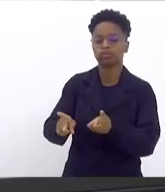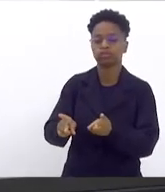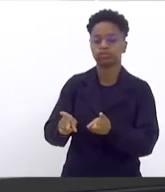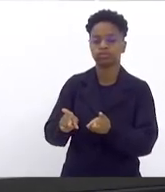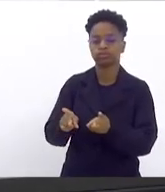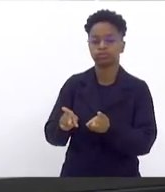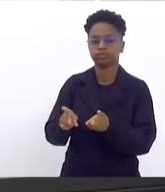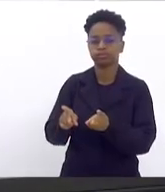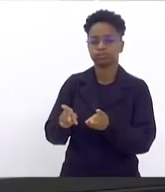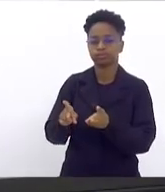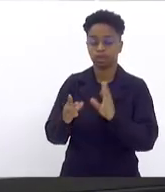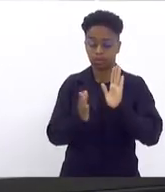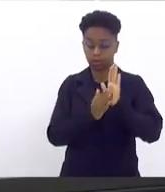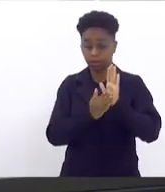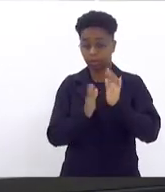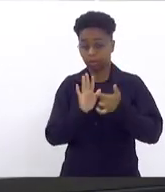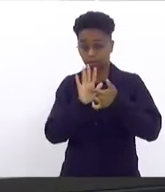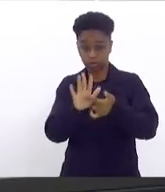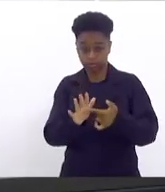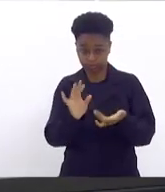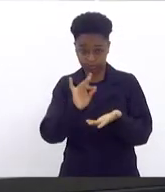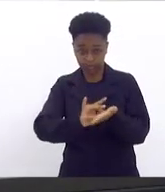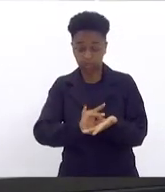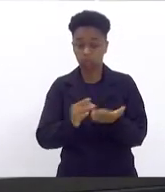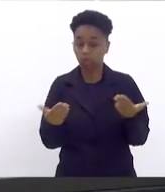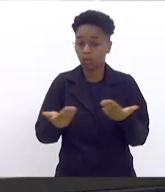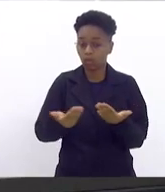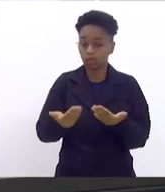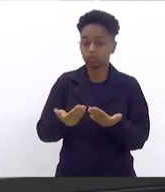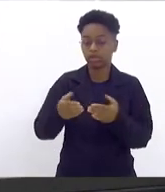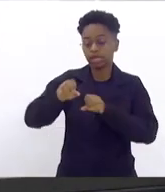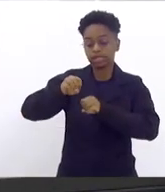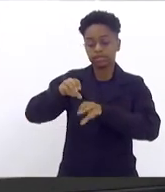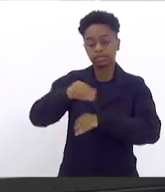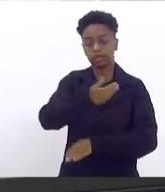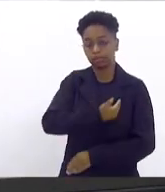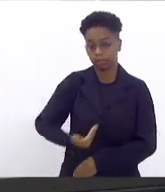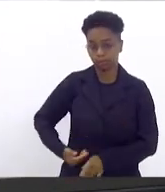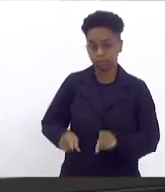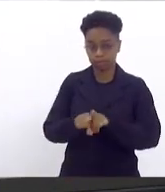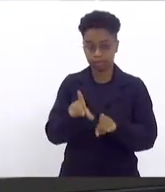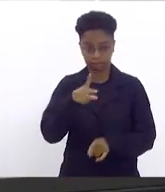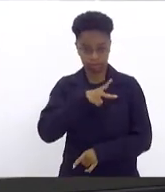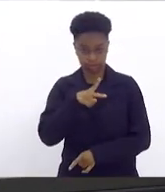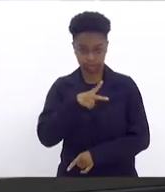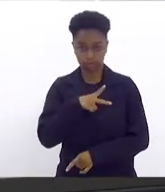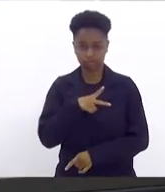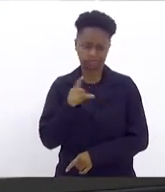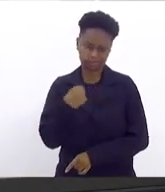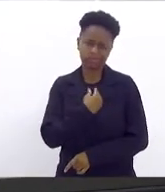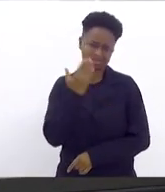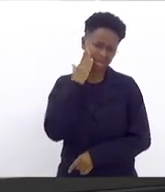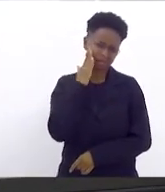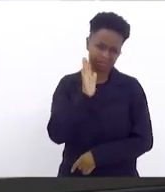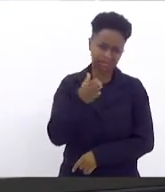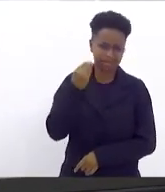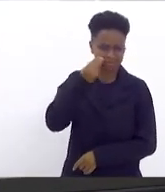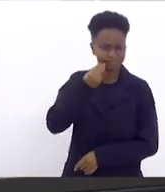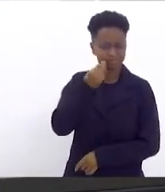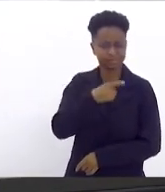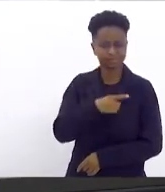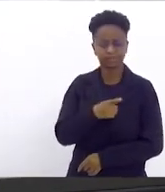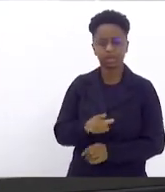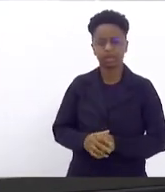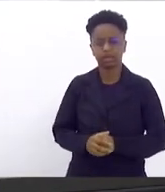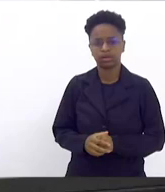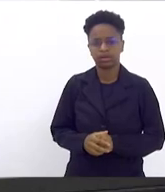ela nos coloca esta realidade. Hoje, o ensino público e privado, aliás, nós todos passamos por isso, né?